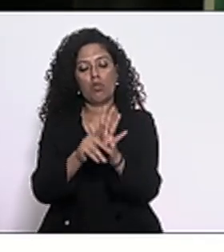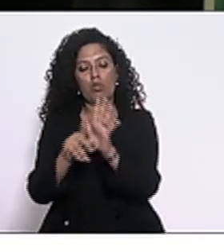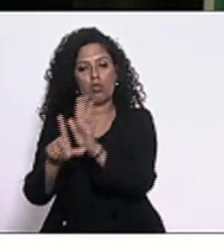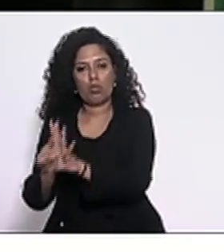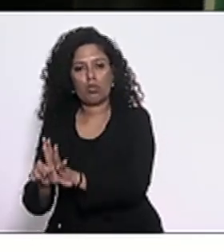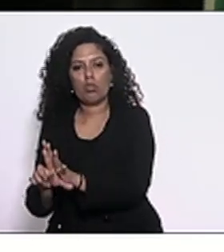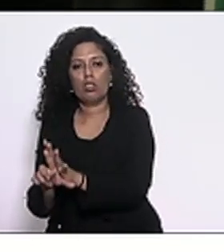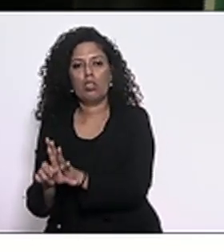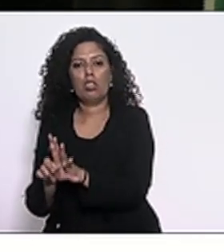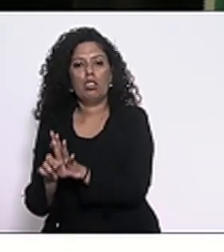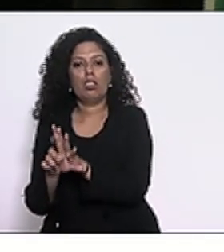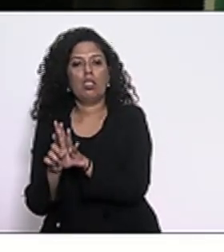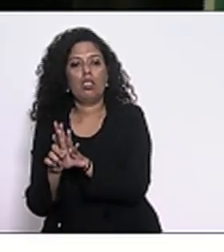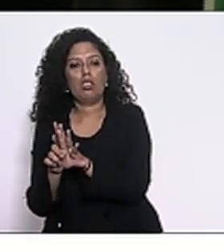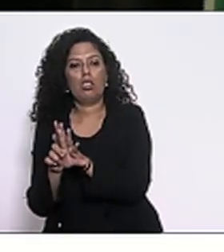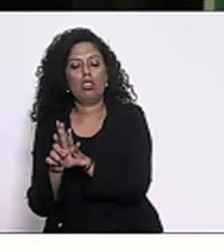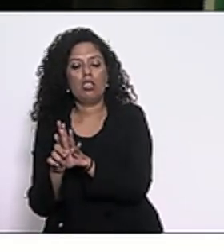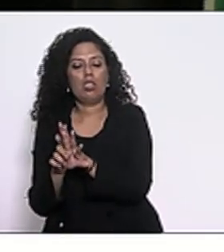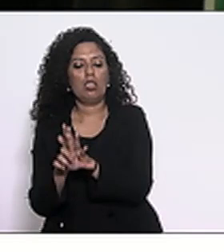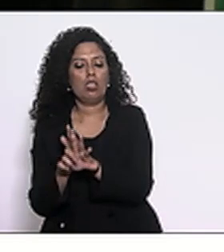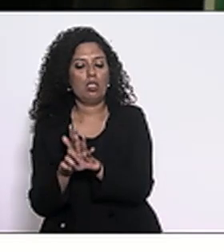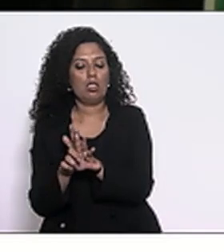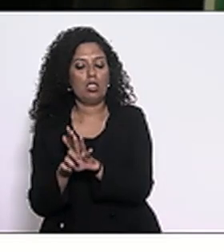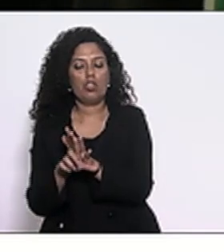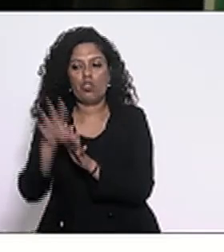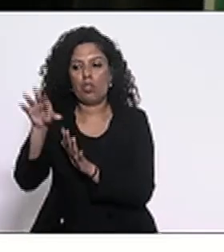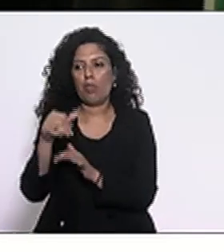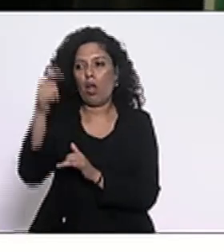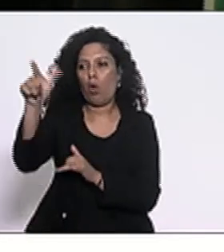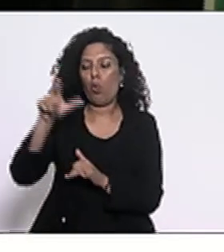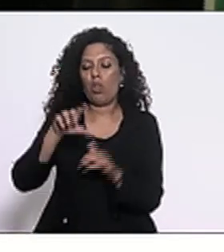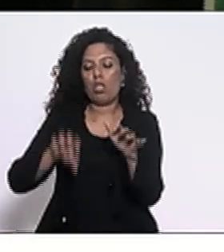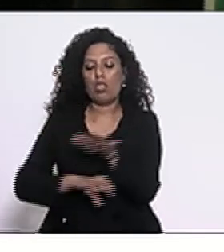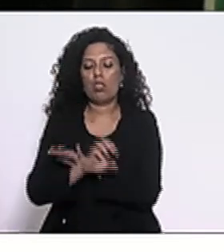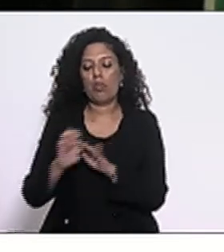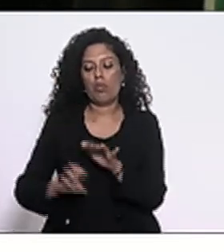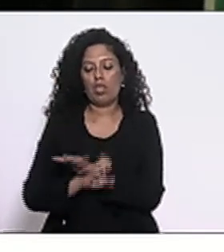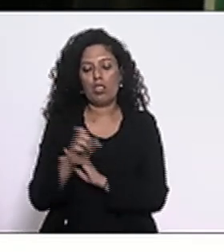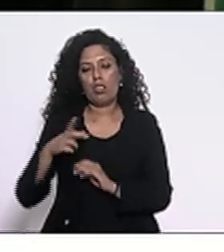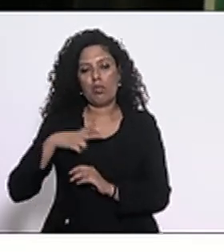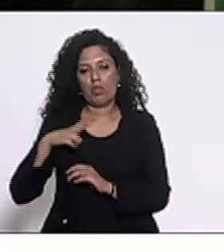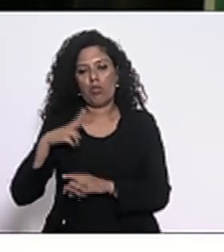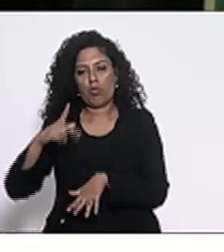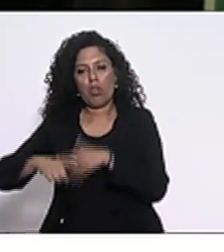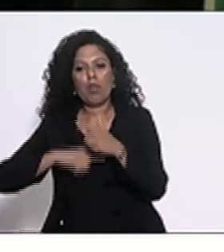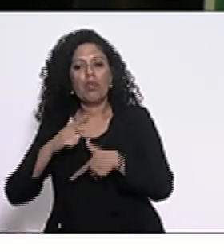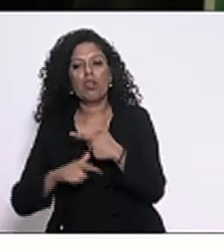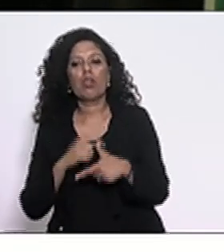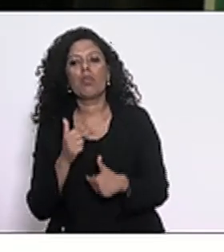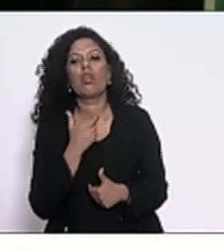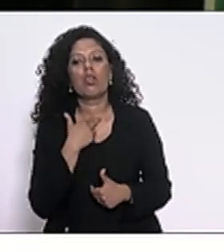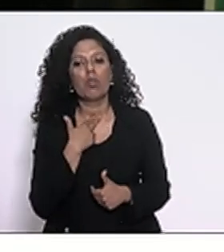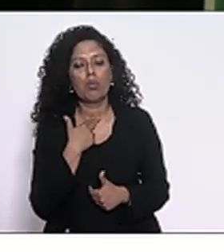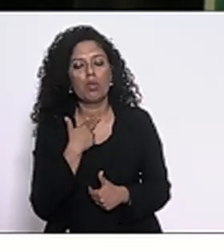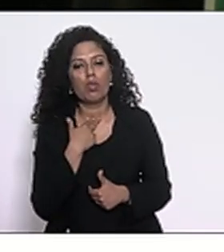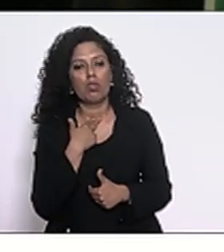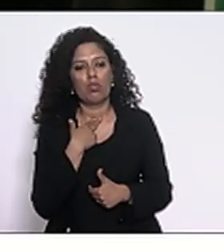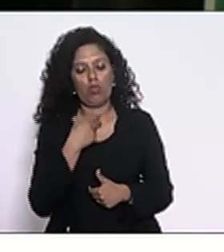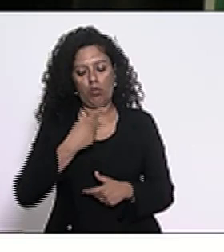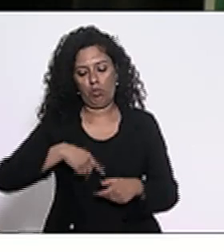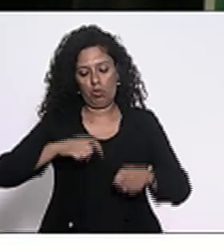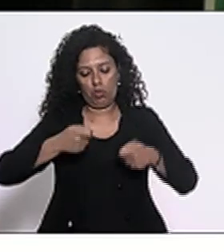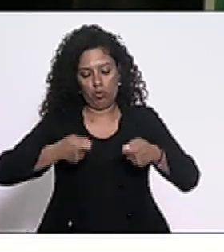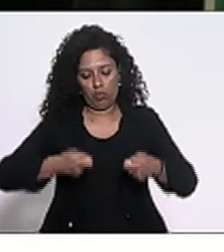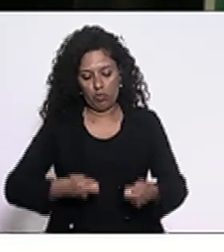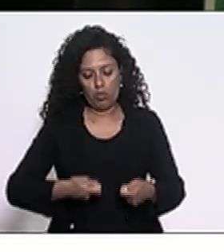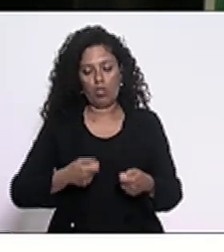pulverização, essas terceirizações pulverizadas, em proveito de uma canalização mais firme,